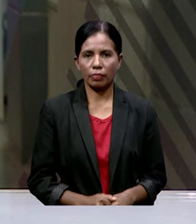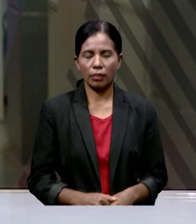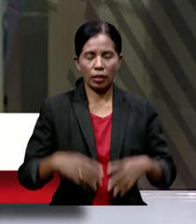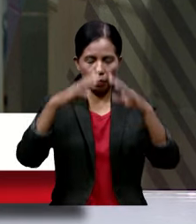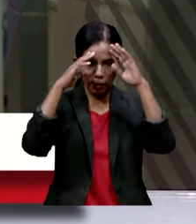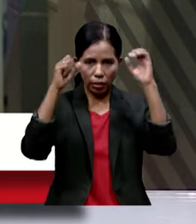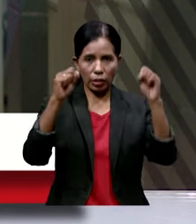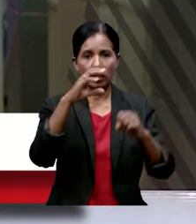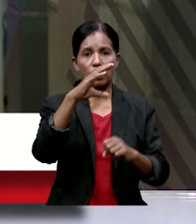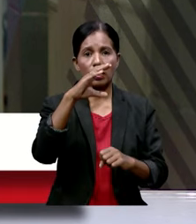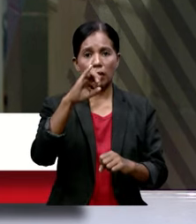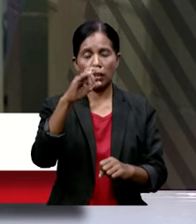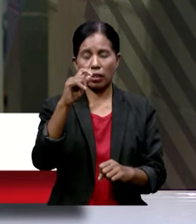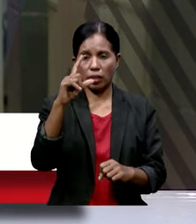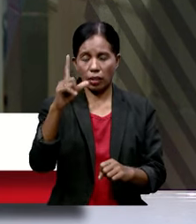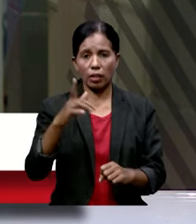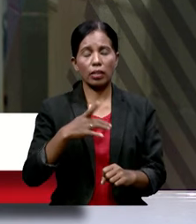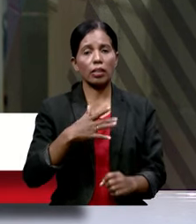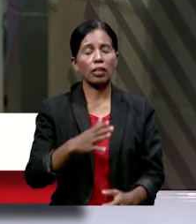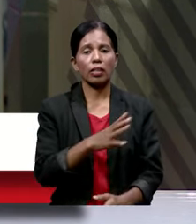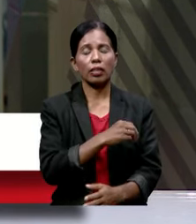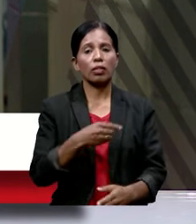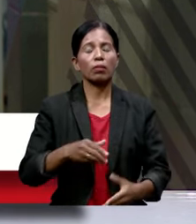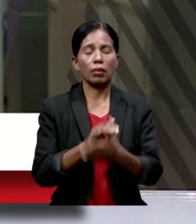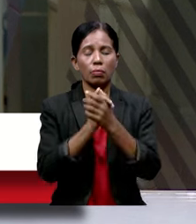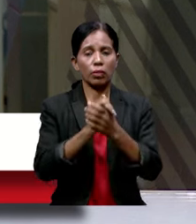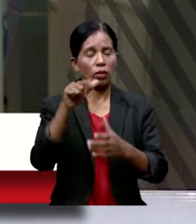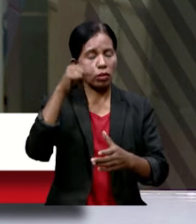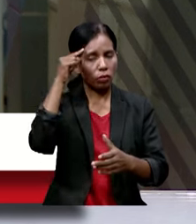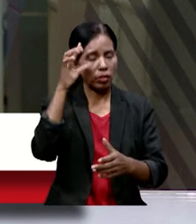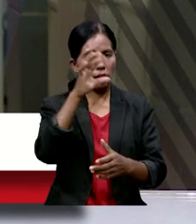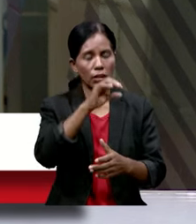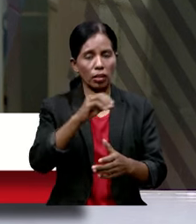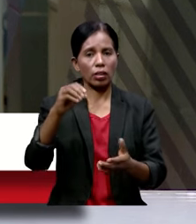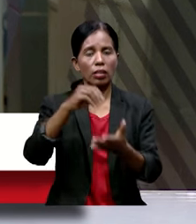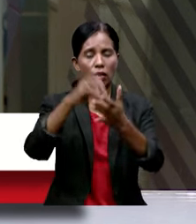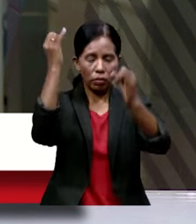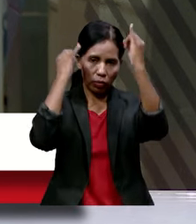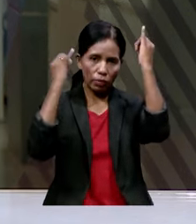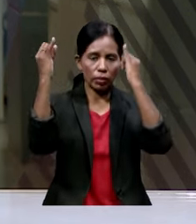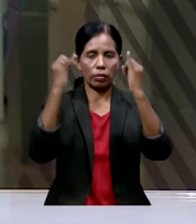Presidente da Câmara de Comércio e Indústria de Timor-Leste aprecia o governo da CIA lançar no portal Informação Comercial.